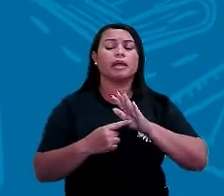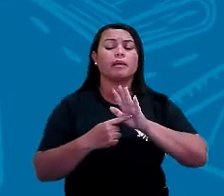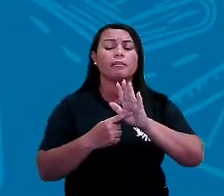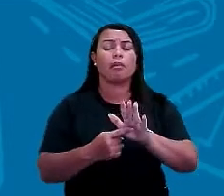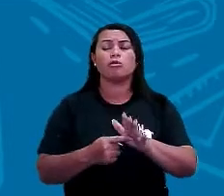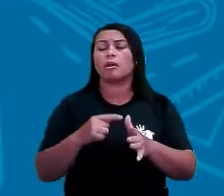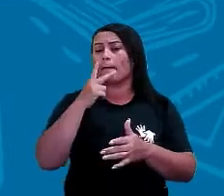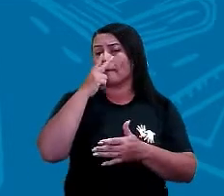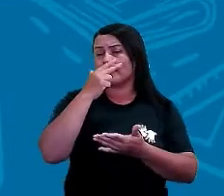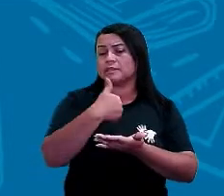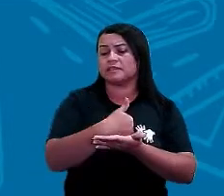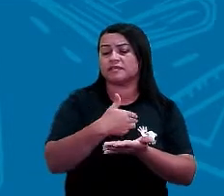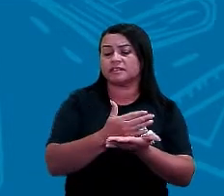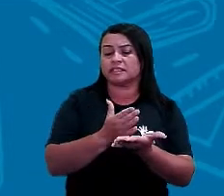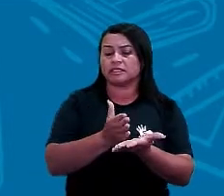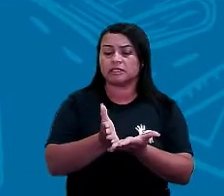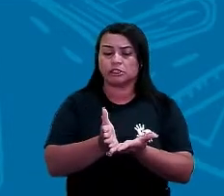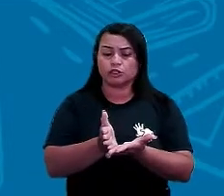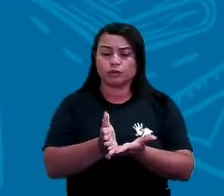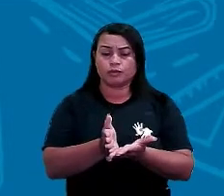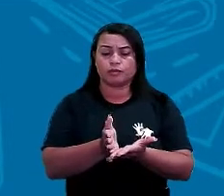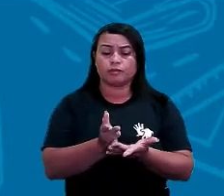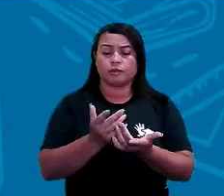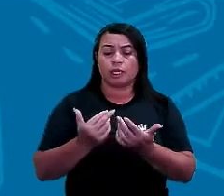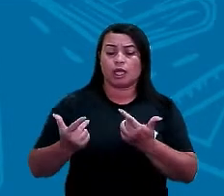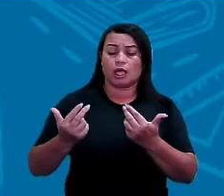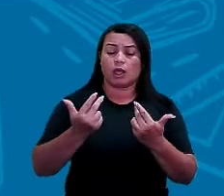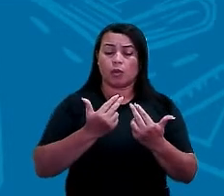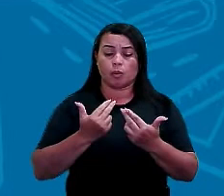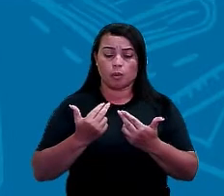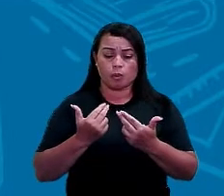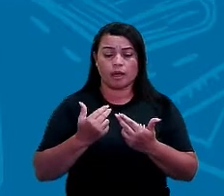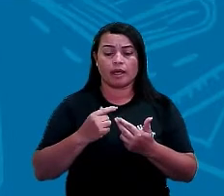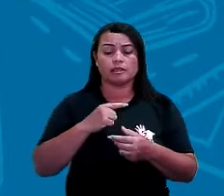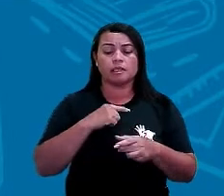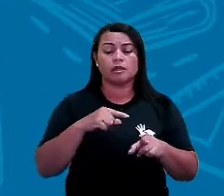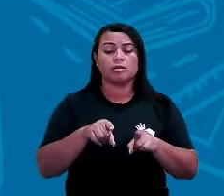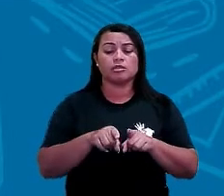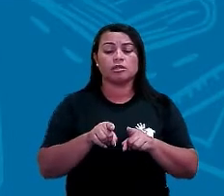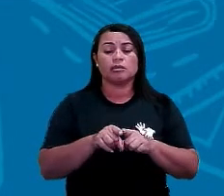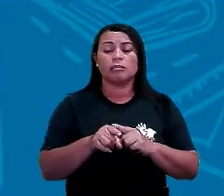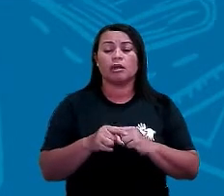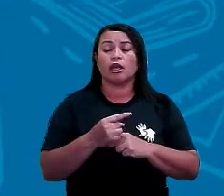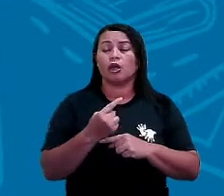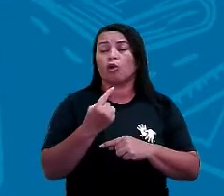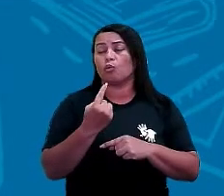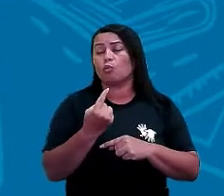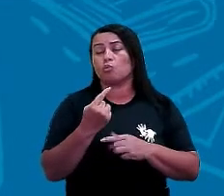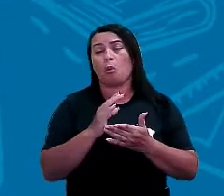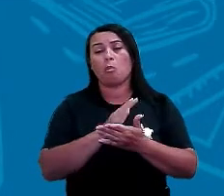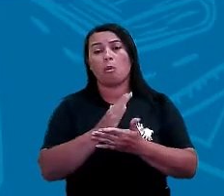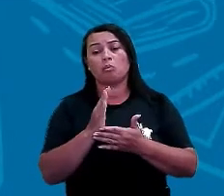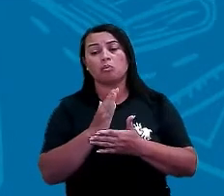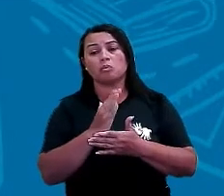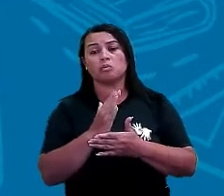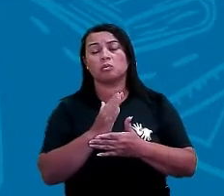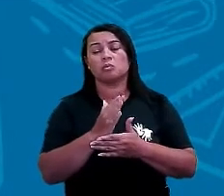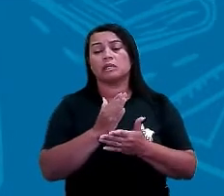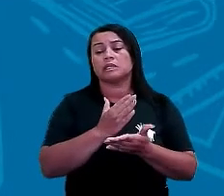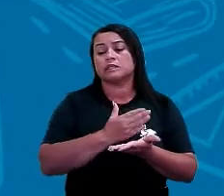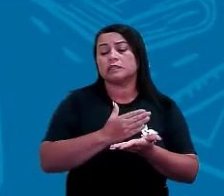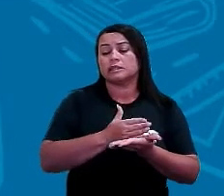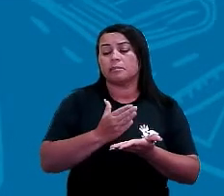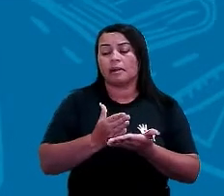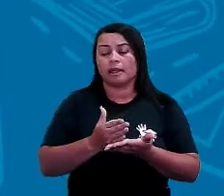foi dividida em partes iguais. Dentre essas partes, consideramos uma ou alguma dessas partes, de acordo com o